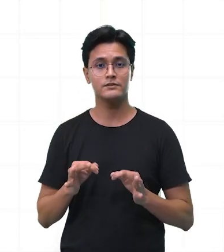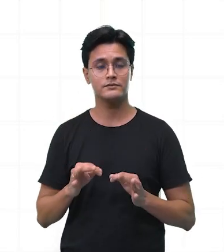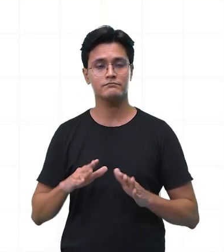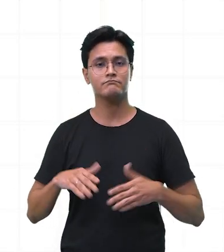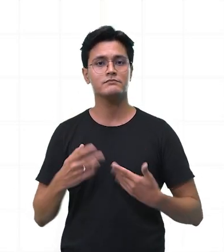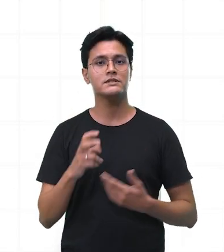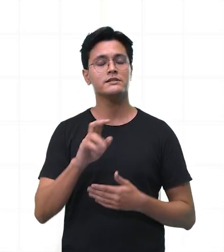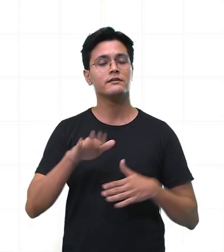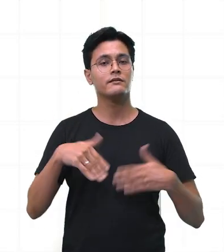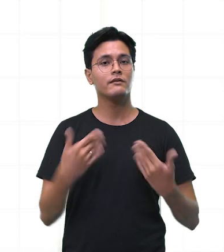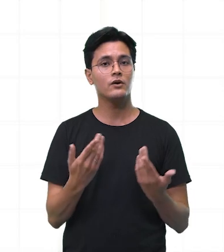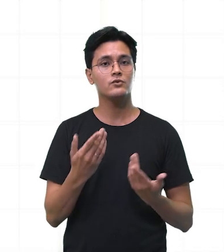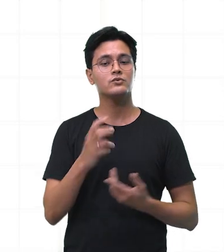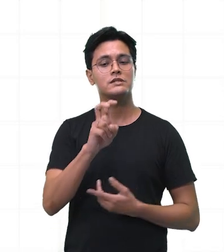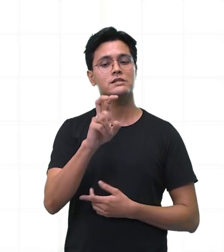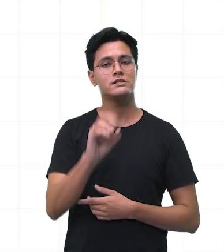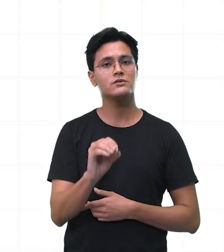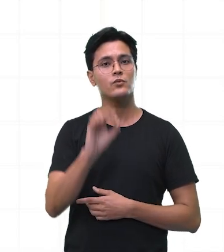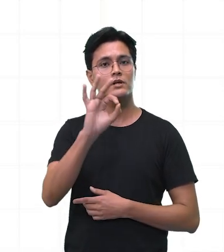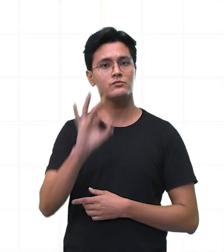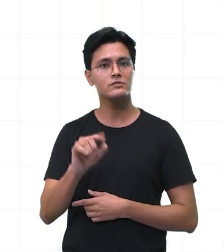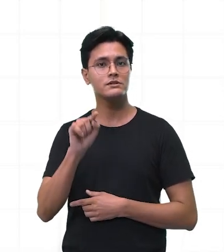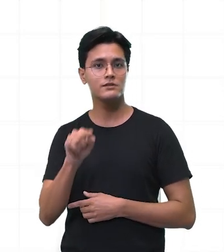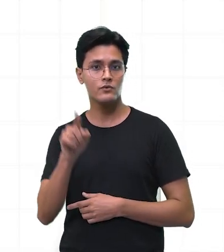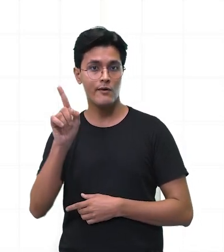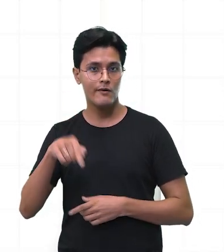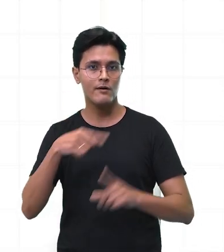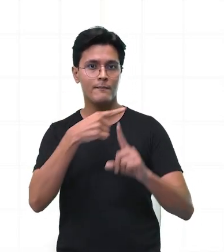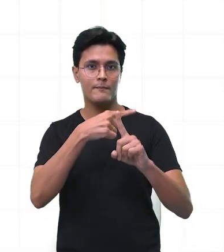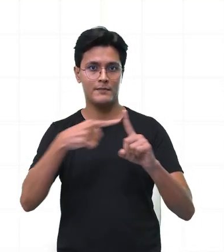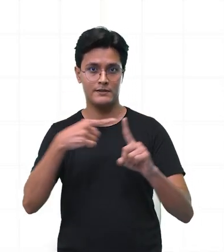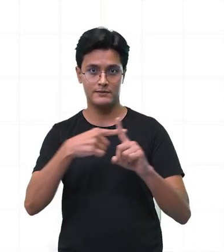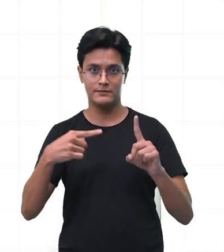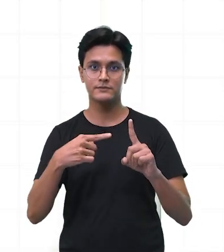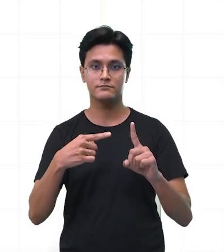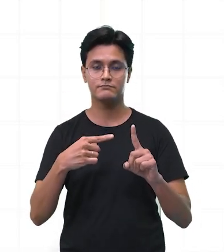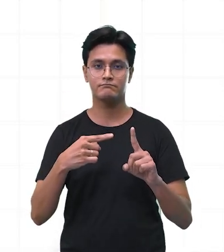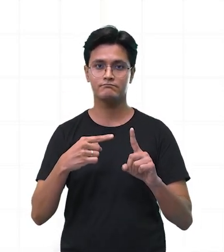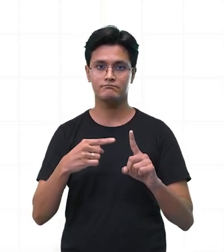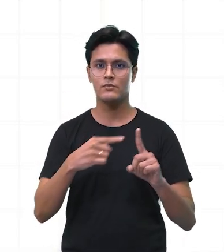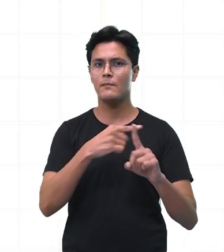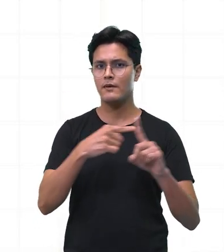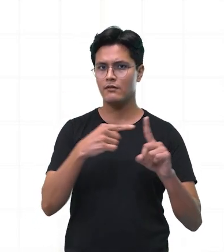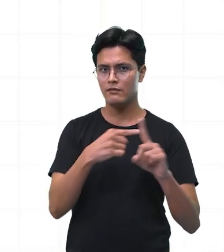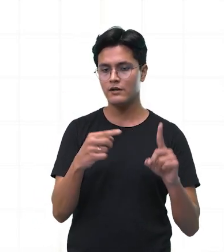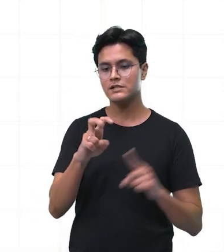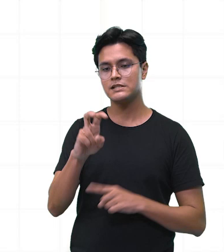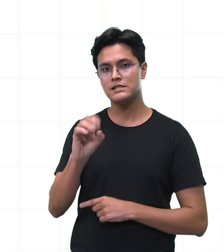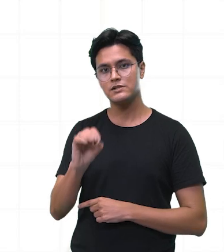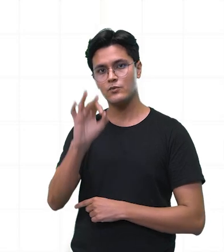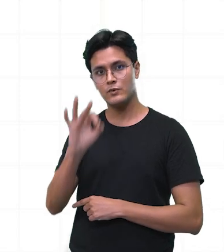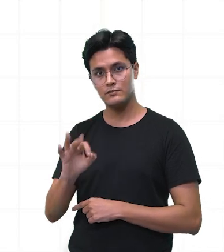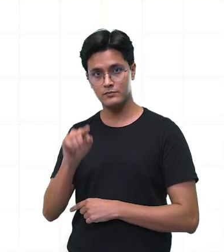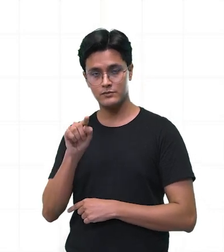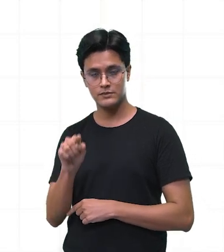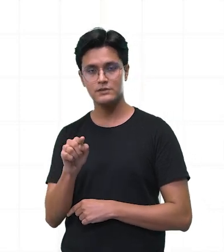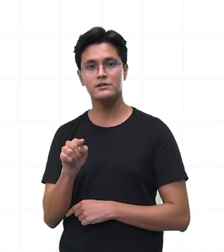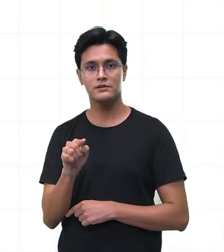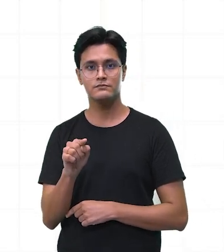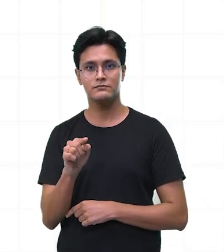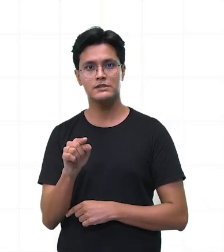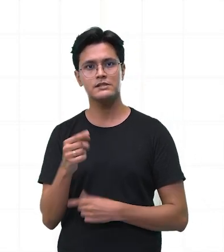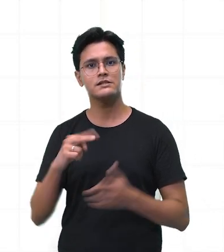então 50% é a metade. Se eu falo em metade, 50% significa que metade é dividir